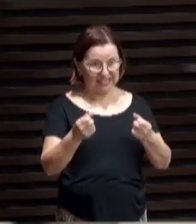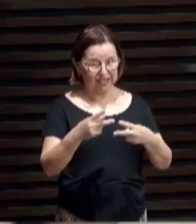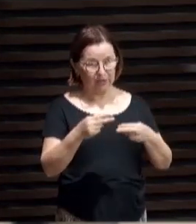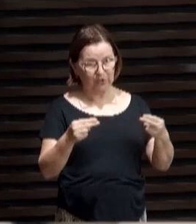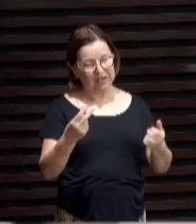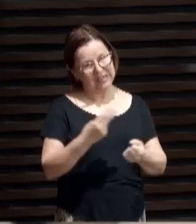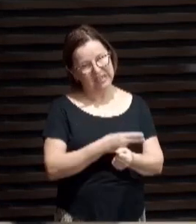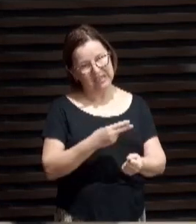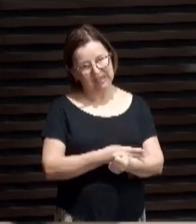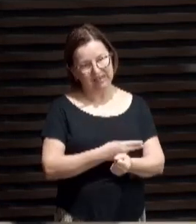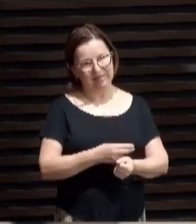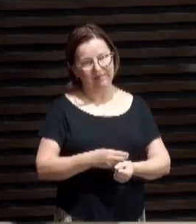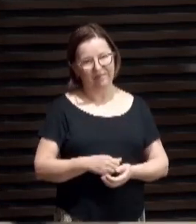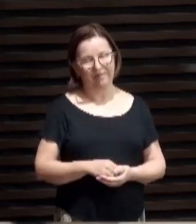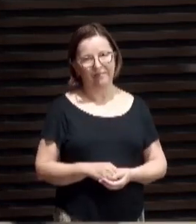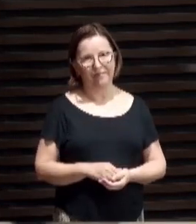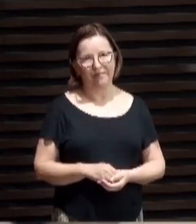capturados.